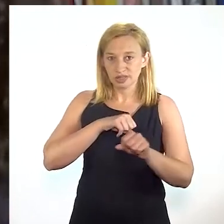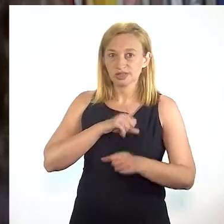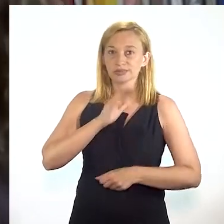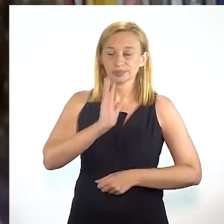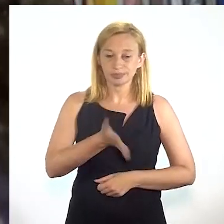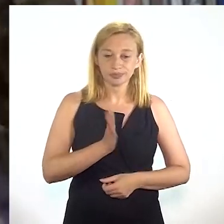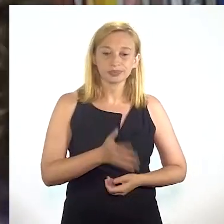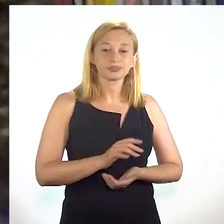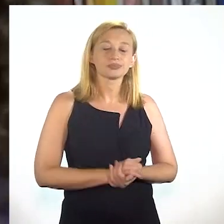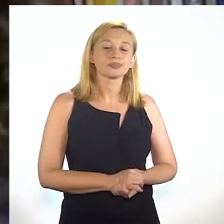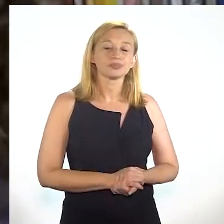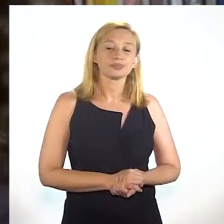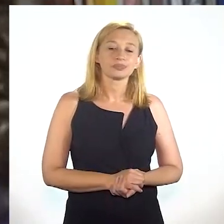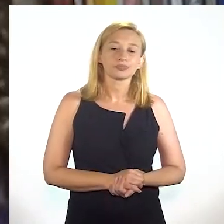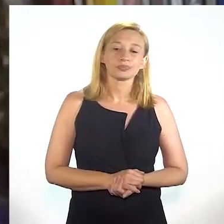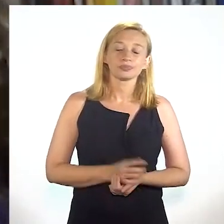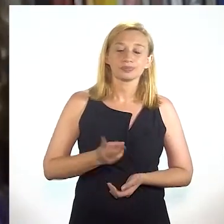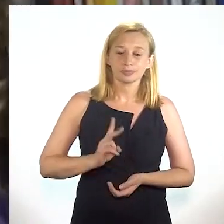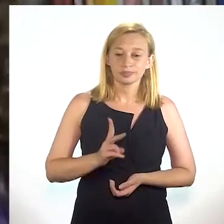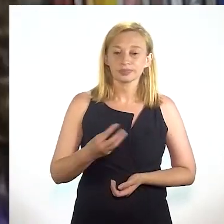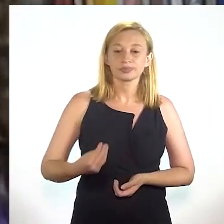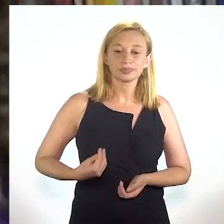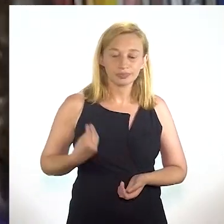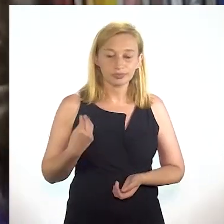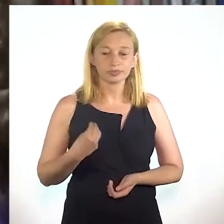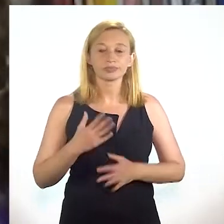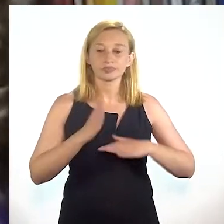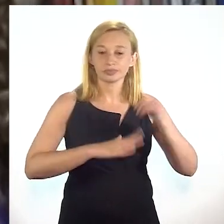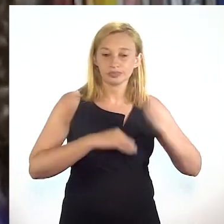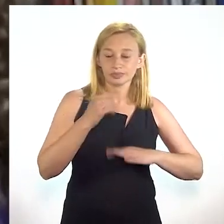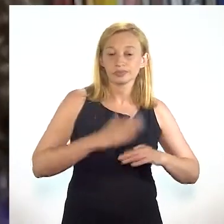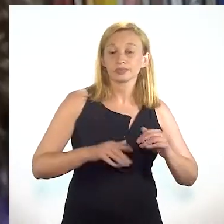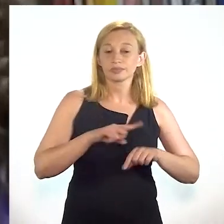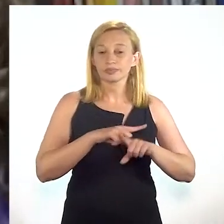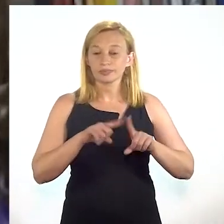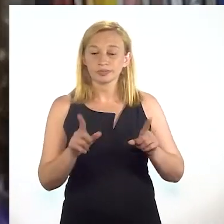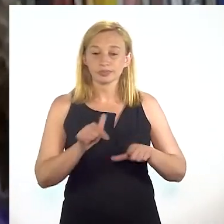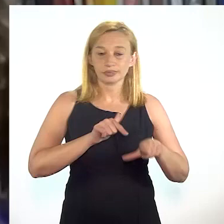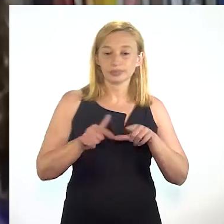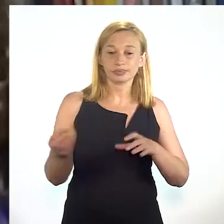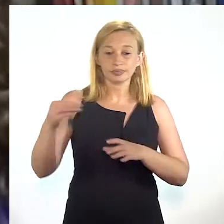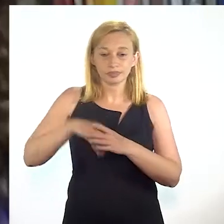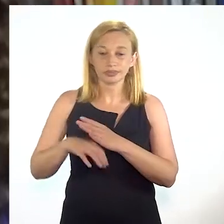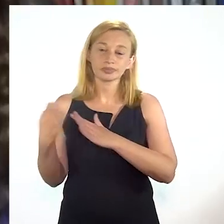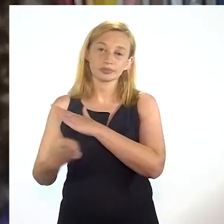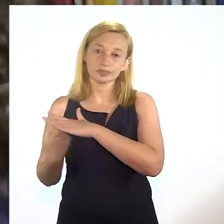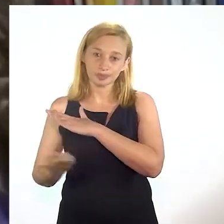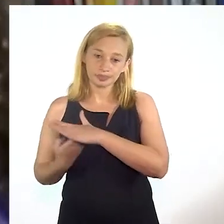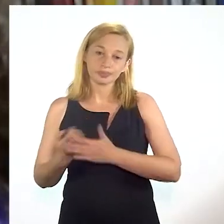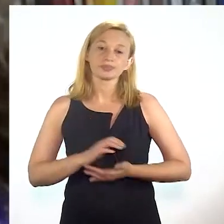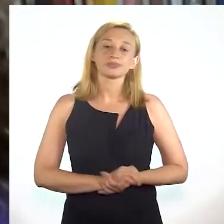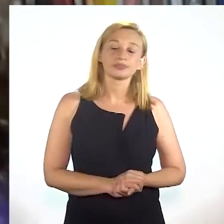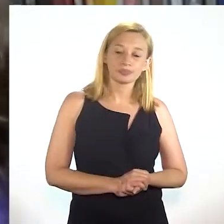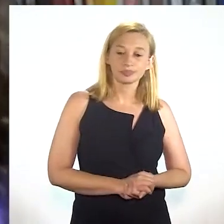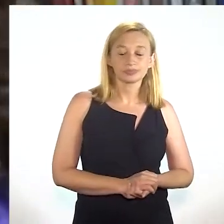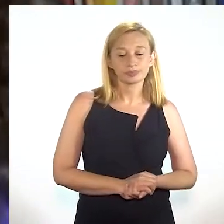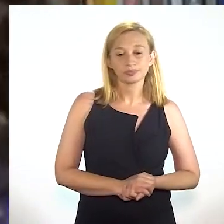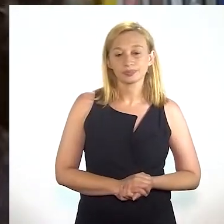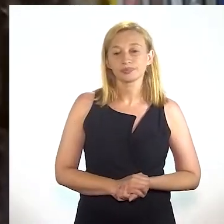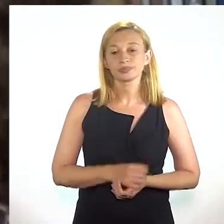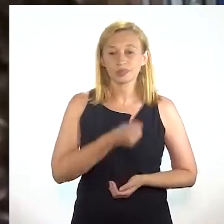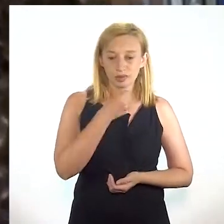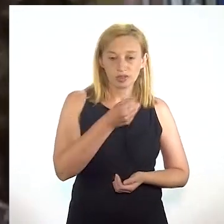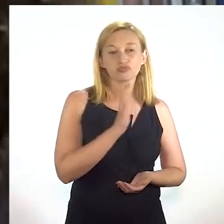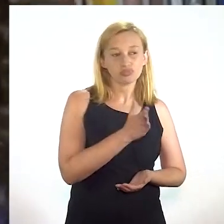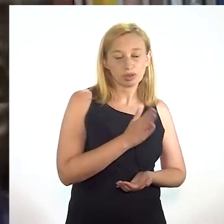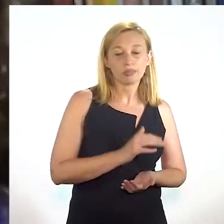uma profissão, toda a vida estive nessa profissão, mas trabalhando em empresas, a maior parte trabalhei